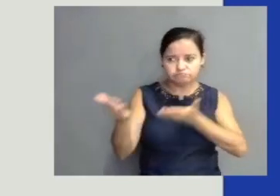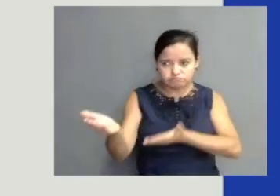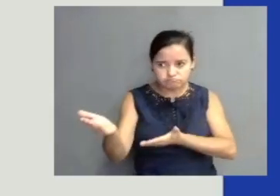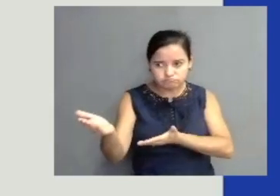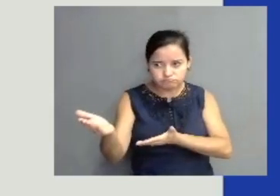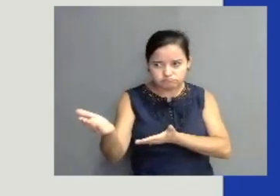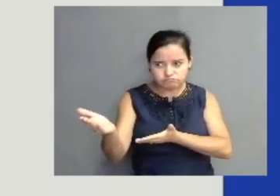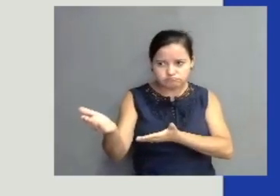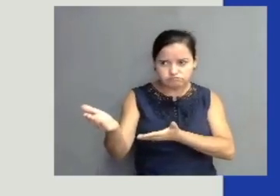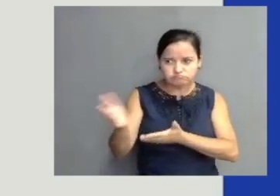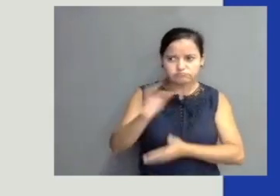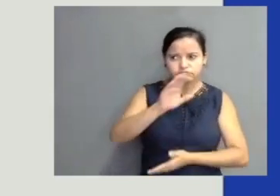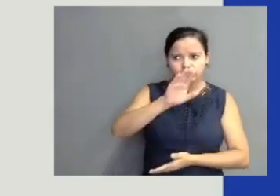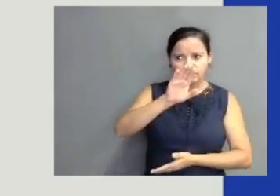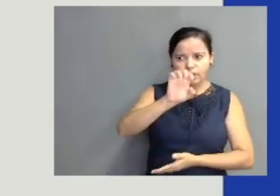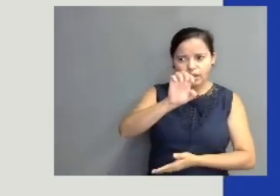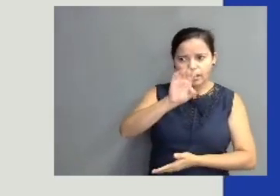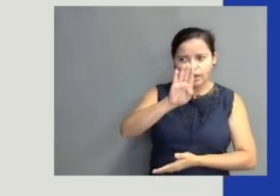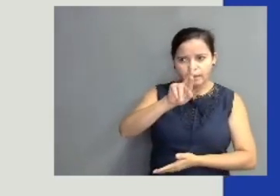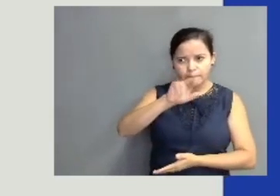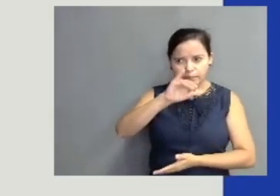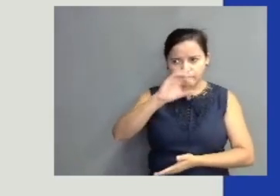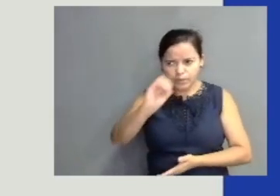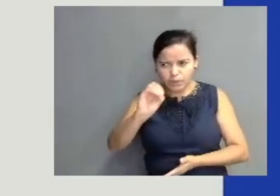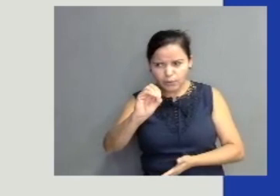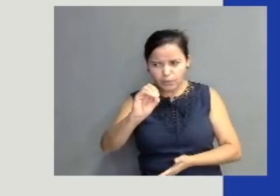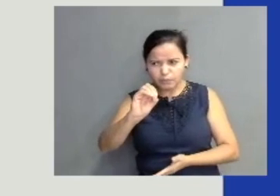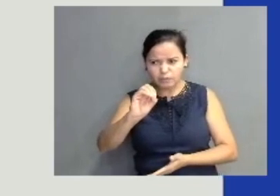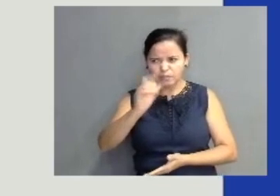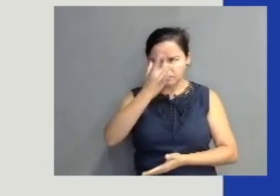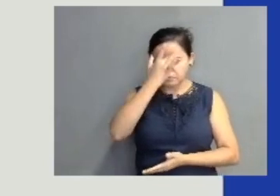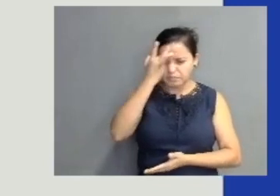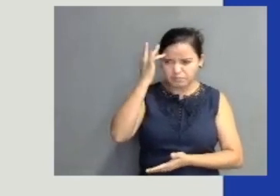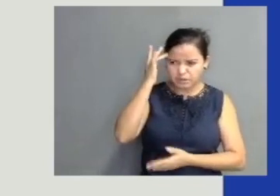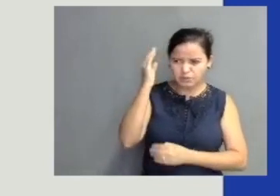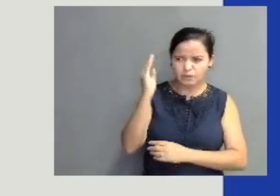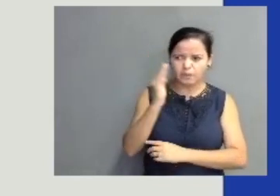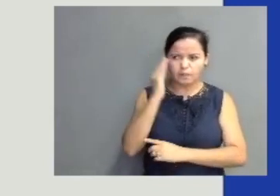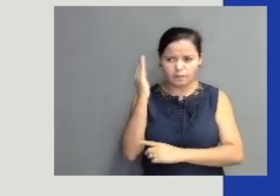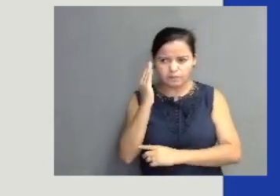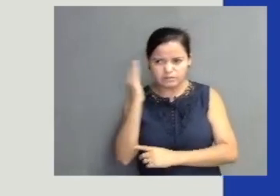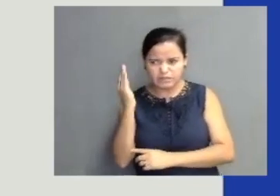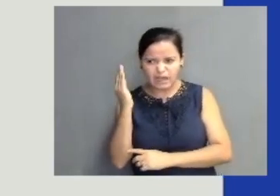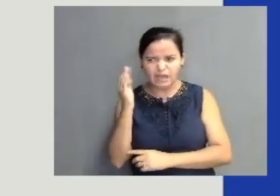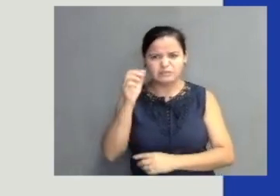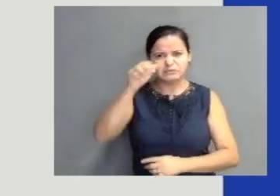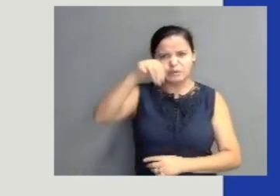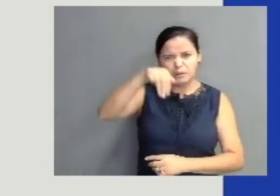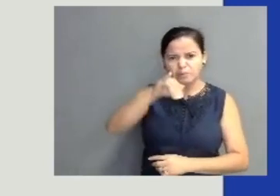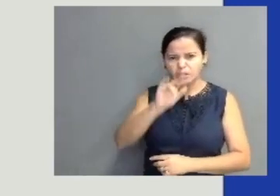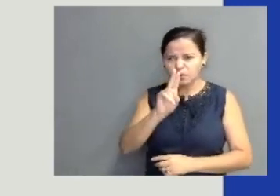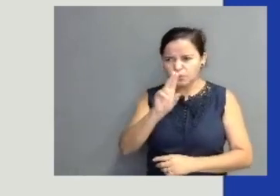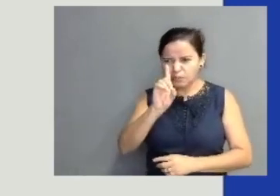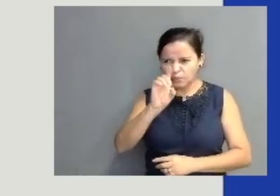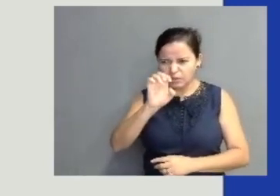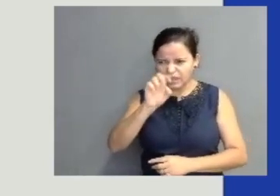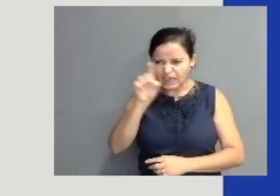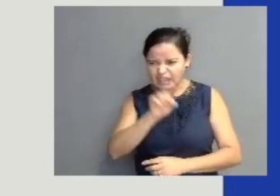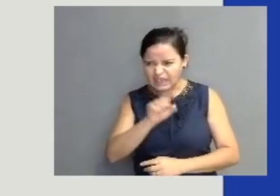é aquele ou aquele que está alcoolizado. Miudeza, artigos miúdos, né, de pouco valor, quinquilharias.